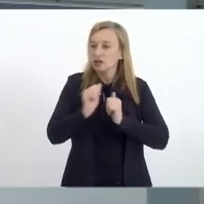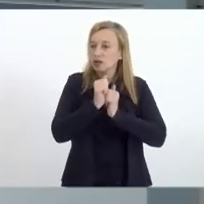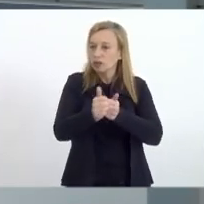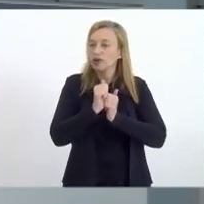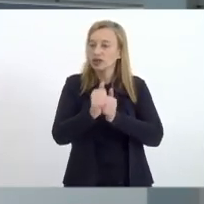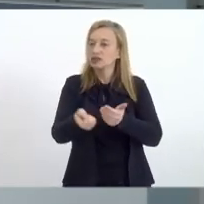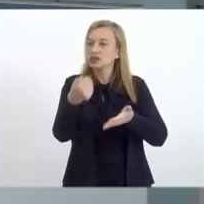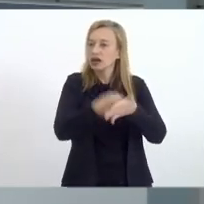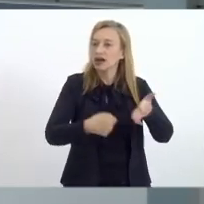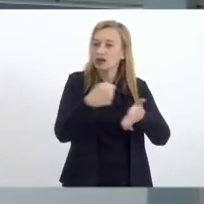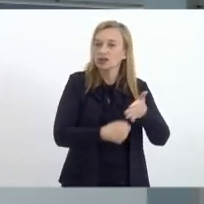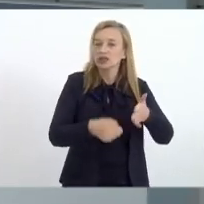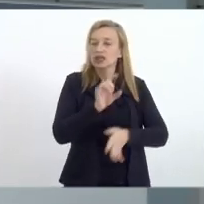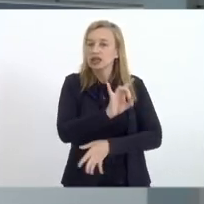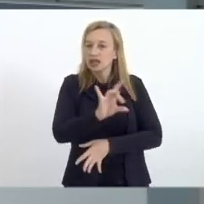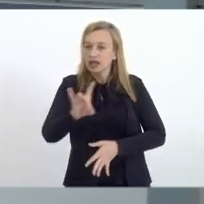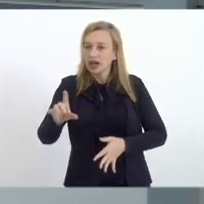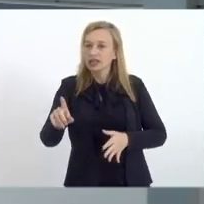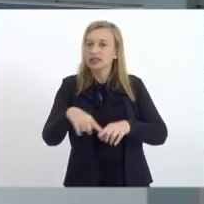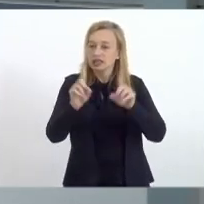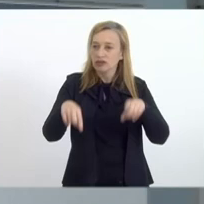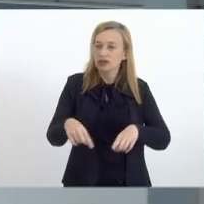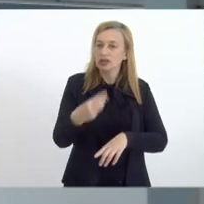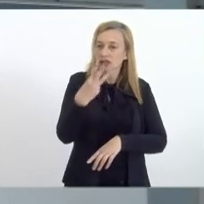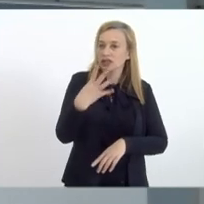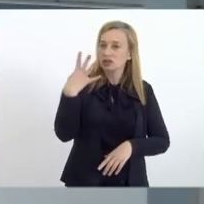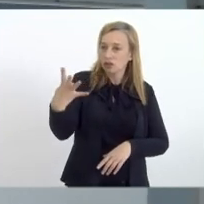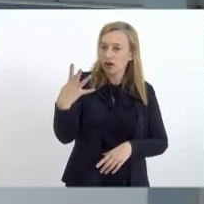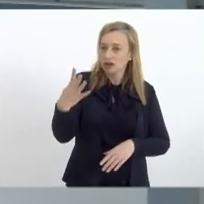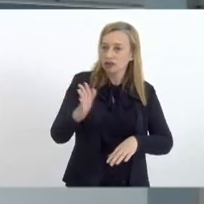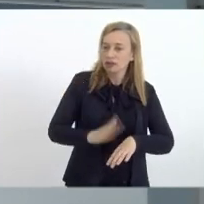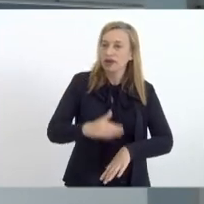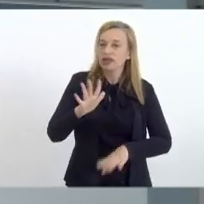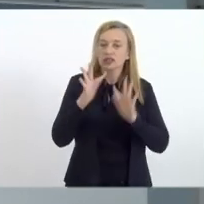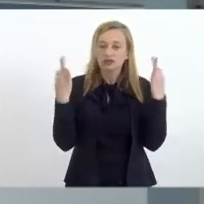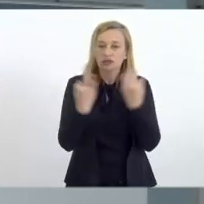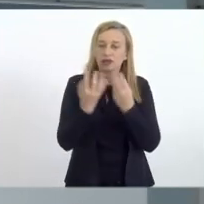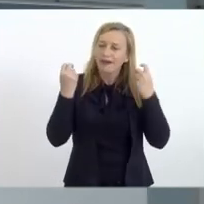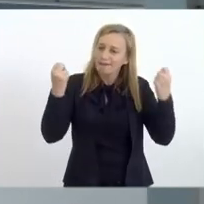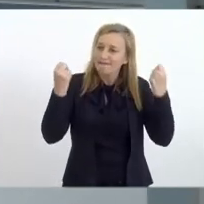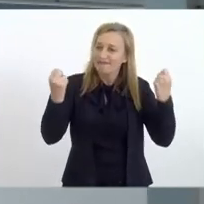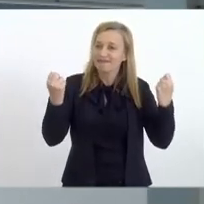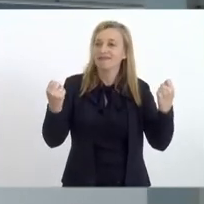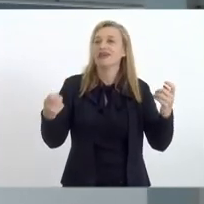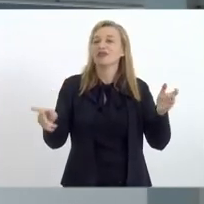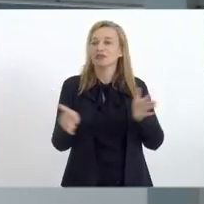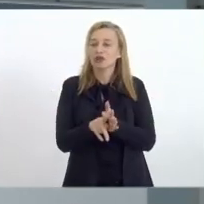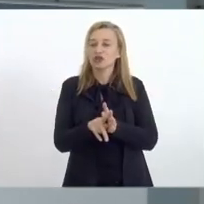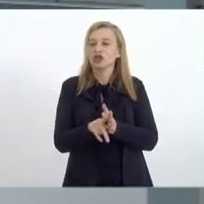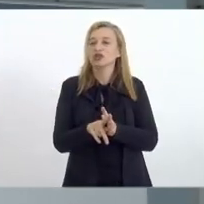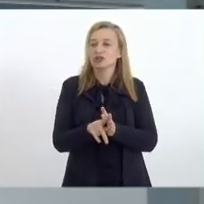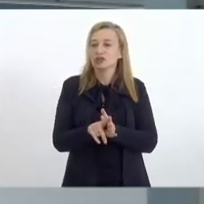luta. E por trás de cada servidor, há pelo menos 3 ou 4 vezes mais familiares torcendo pelo sucesso do projeto.